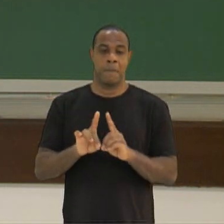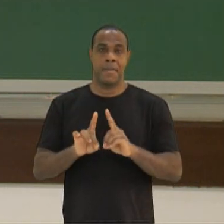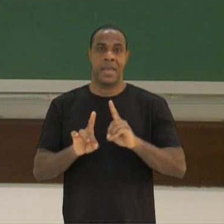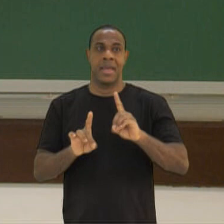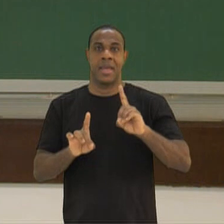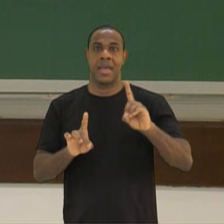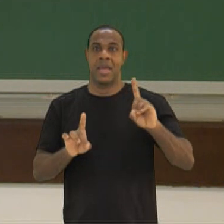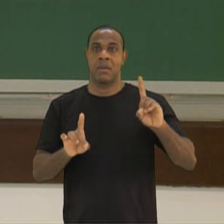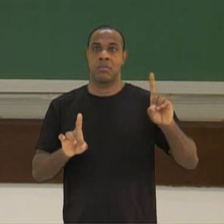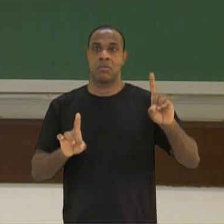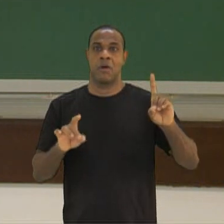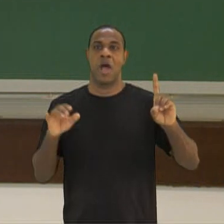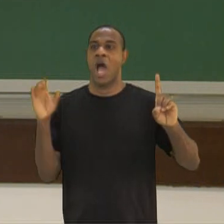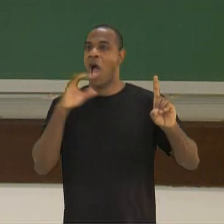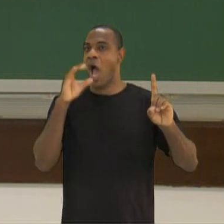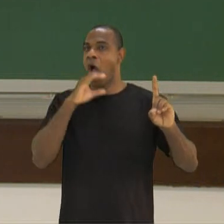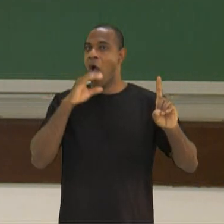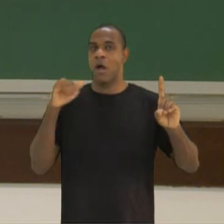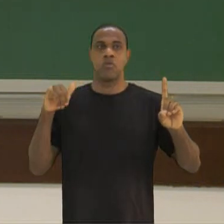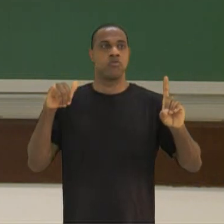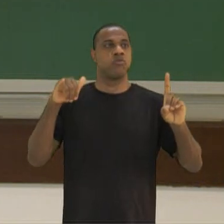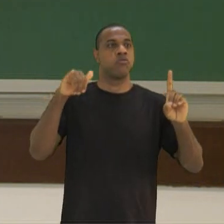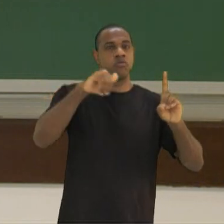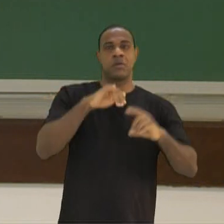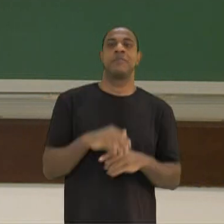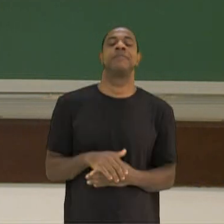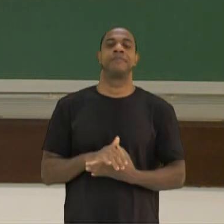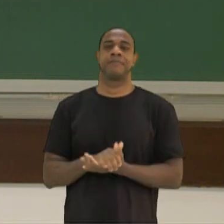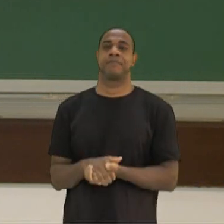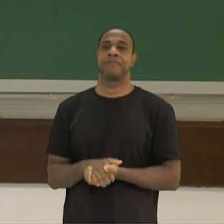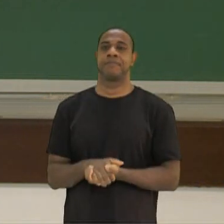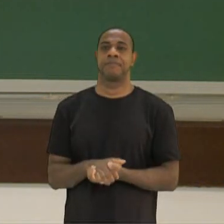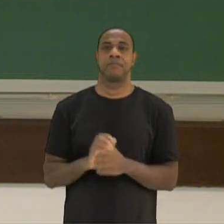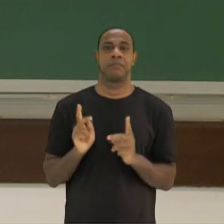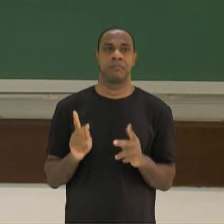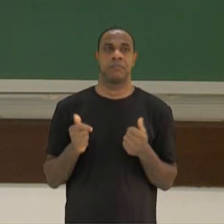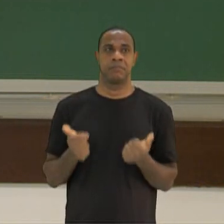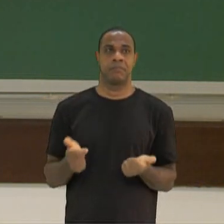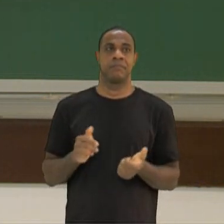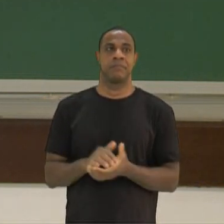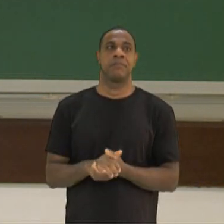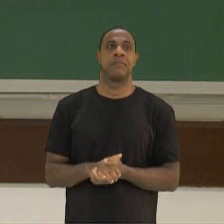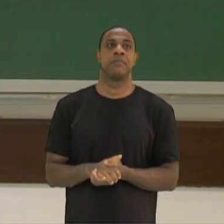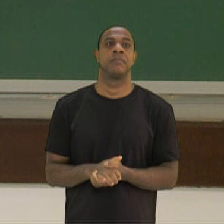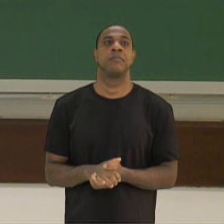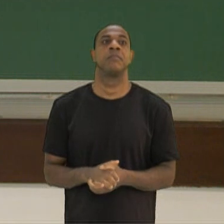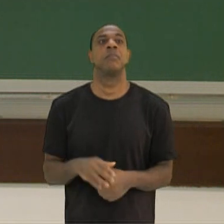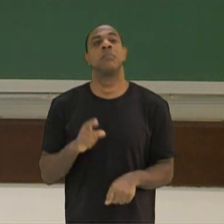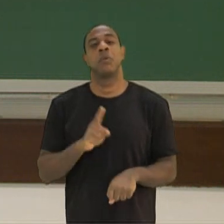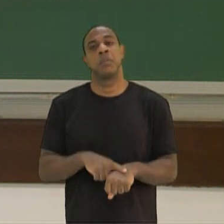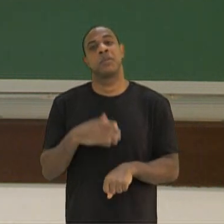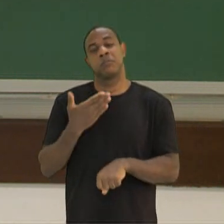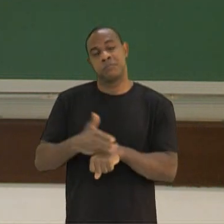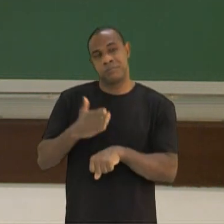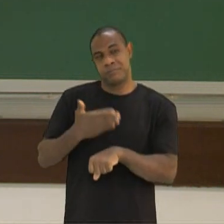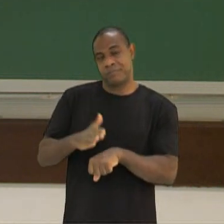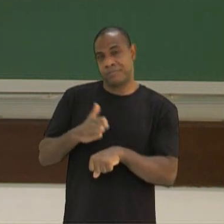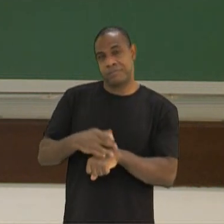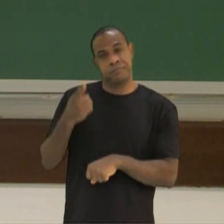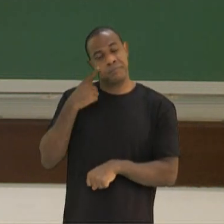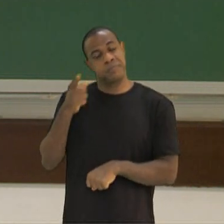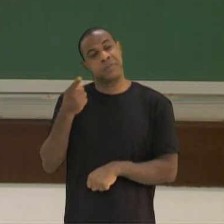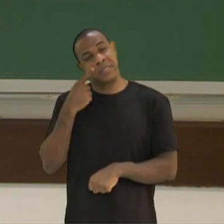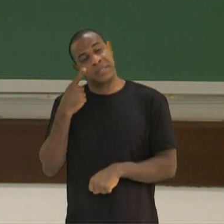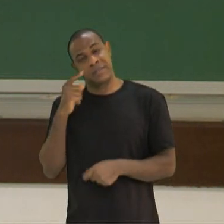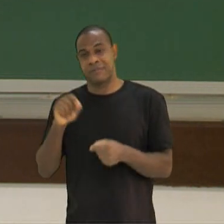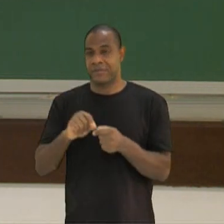aumentando 5 metros na velocidade média desse avião, ok? E agora a sua vez de tentar fazer o